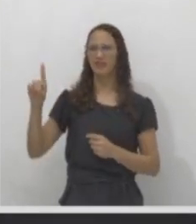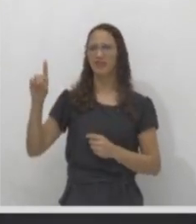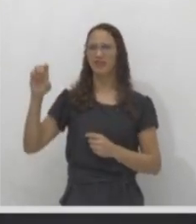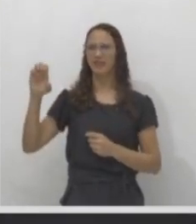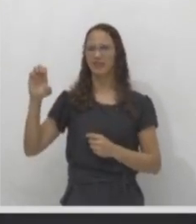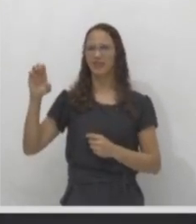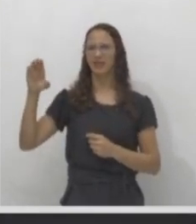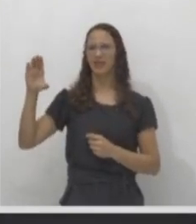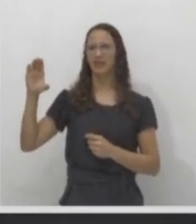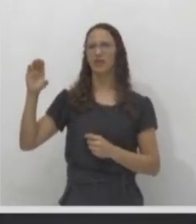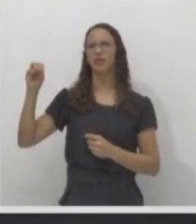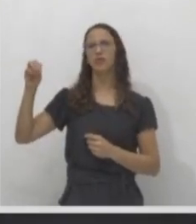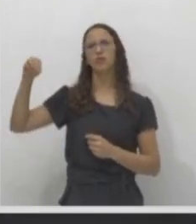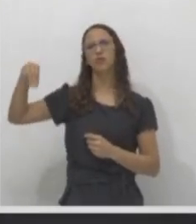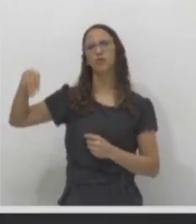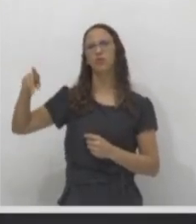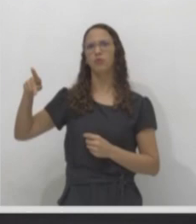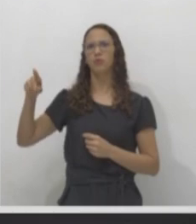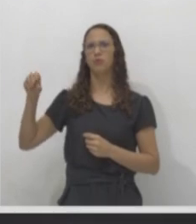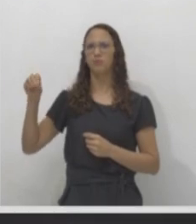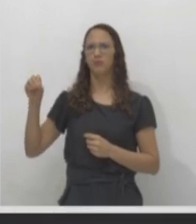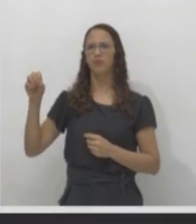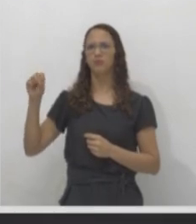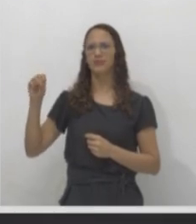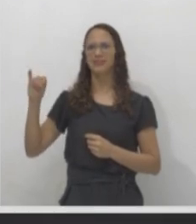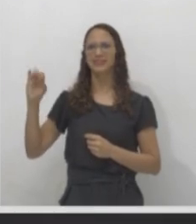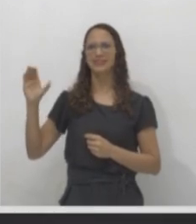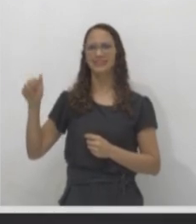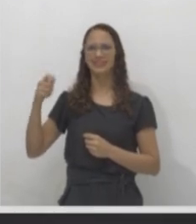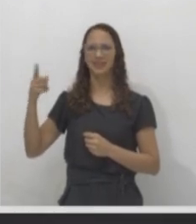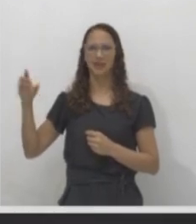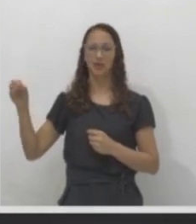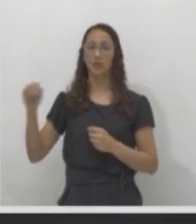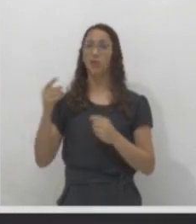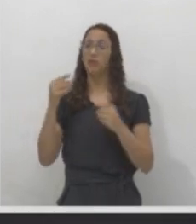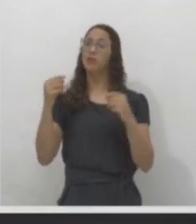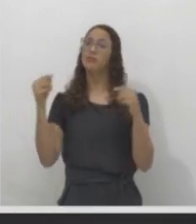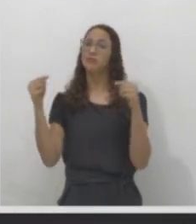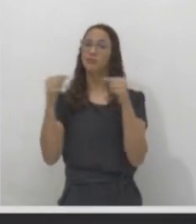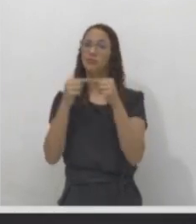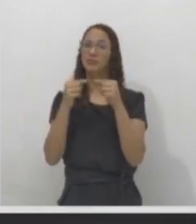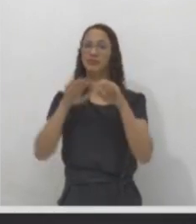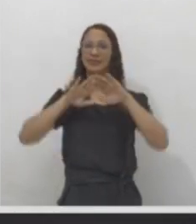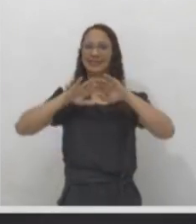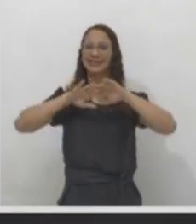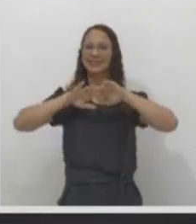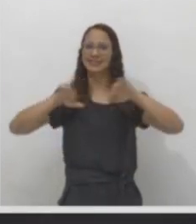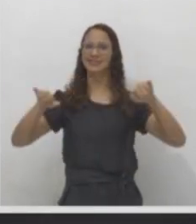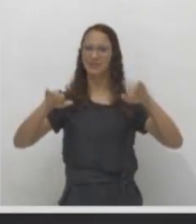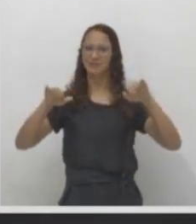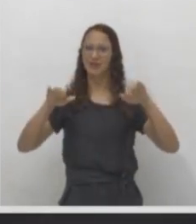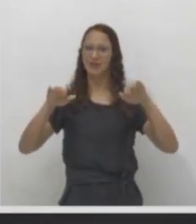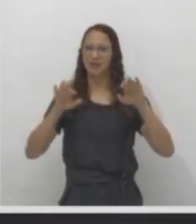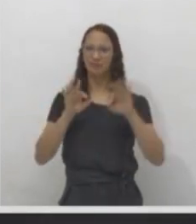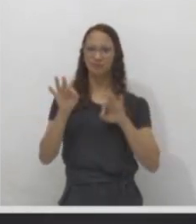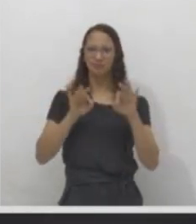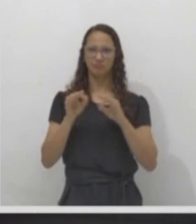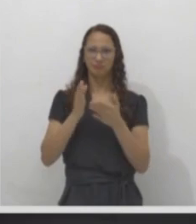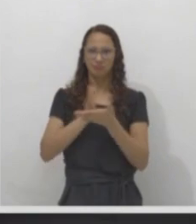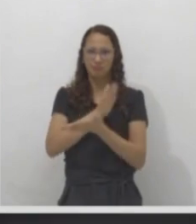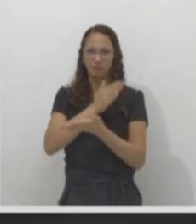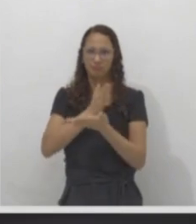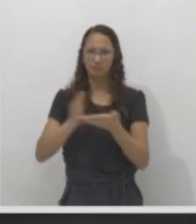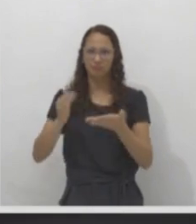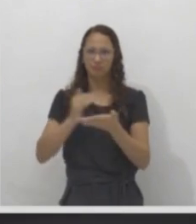de desagrupar, desorganizar. E é o que nós vamos fazer. Nós vamos separar esses números,